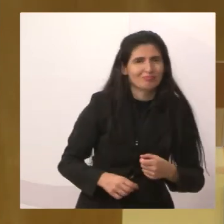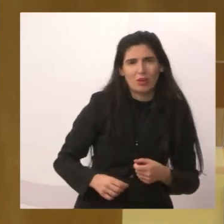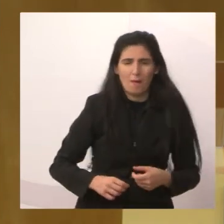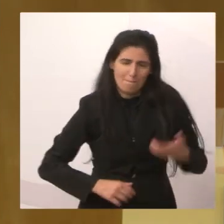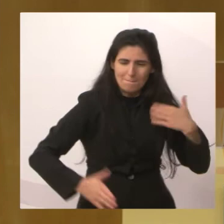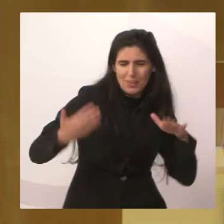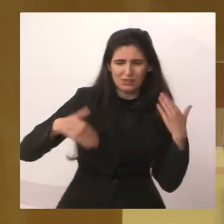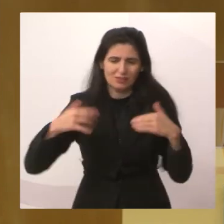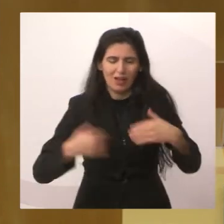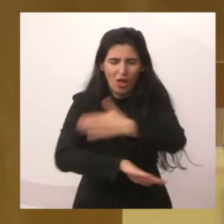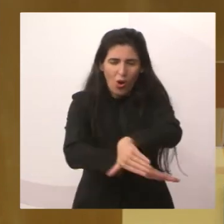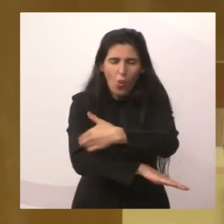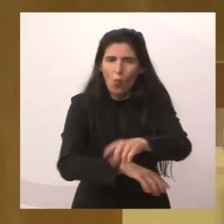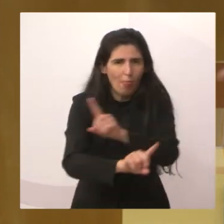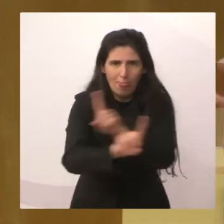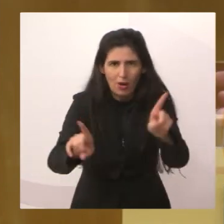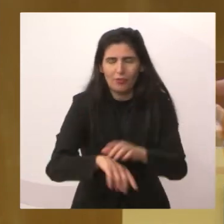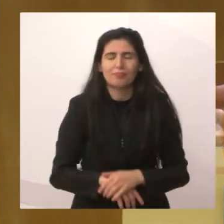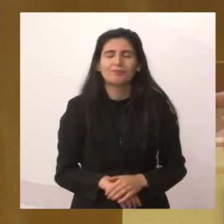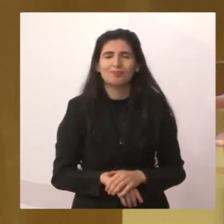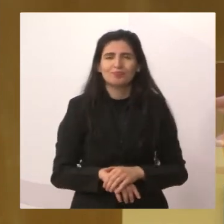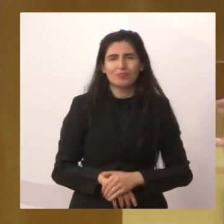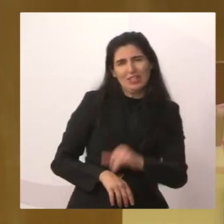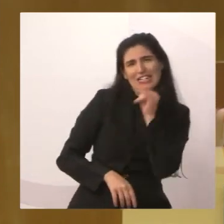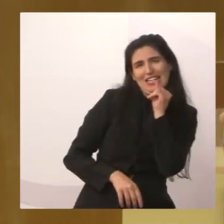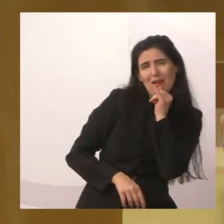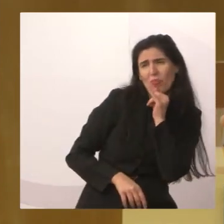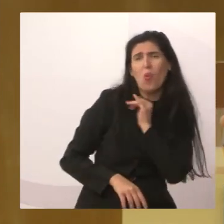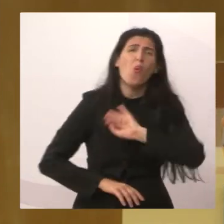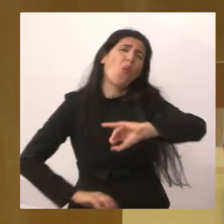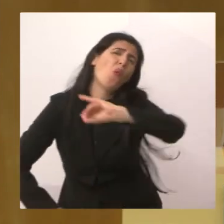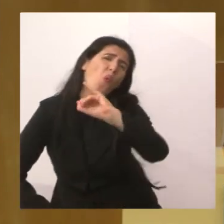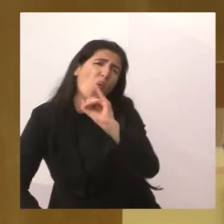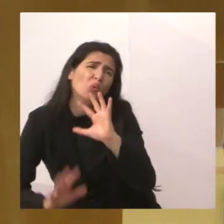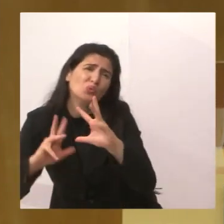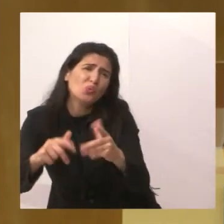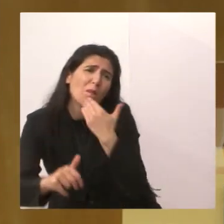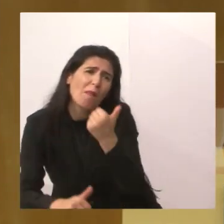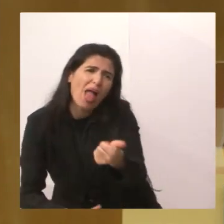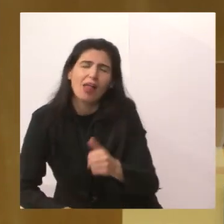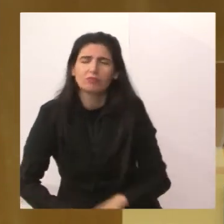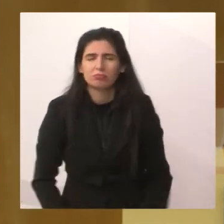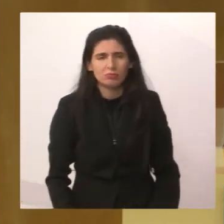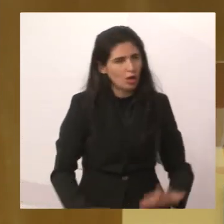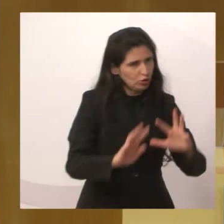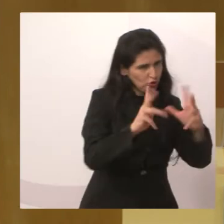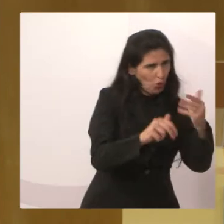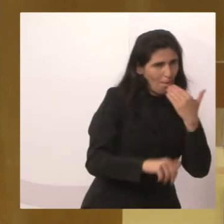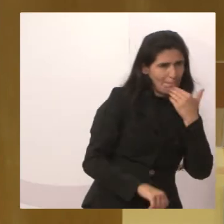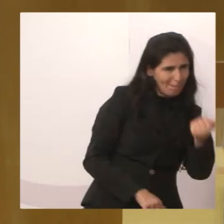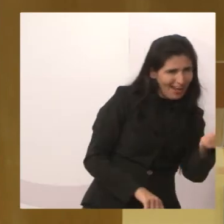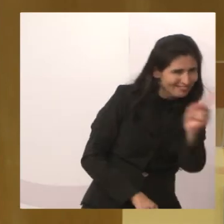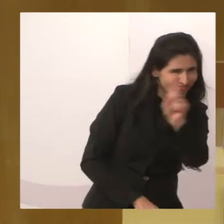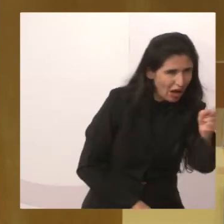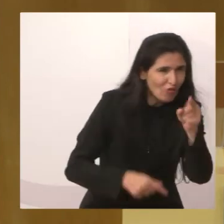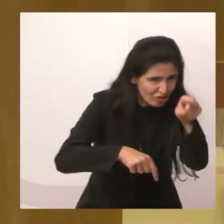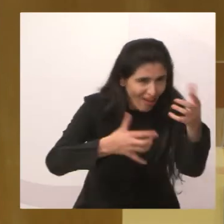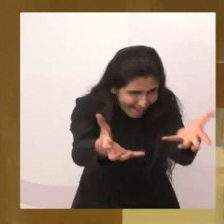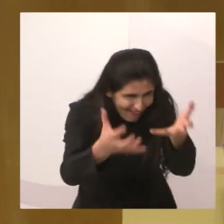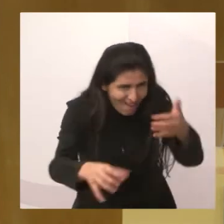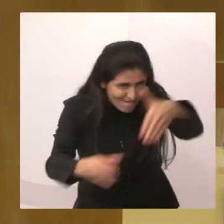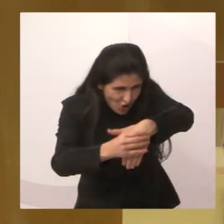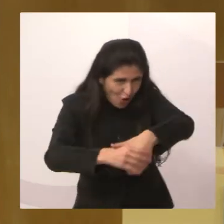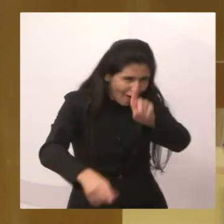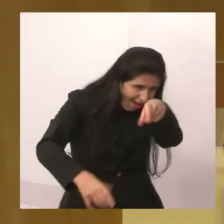Tudo bem? Tudo bem nada, faz tempo que não te vejo. Então hoje você tem que ficar muito esperto. Tanto